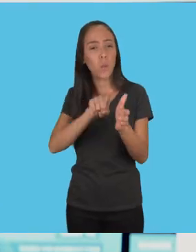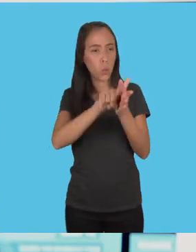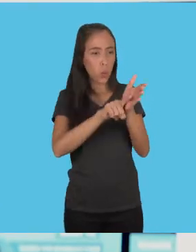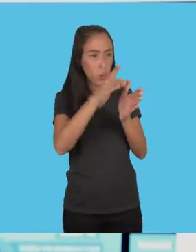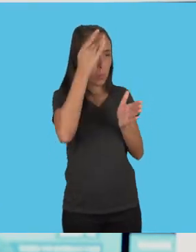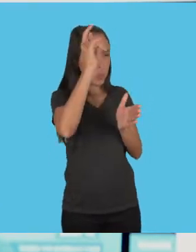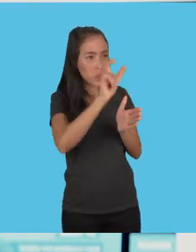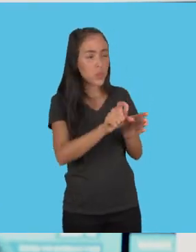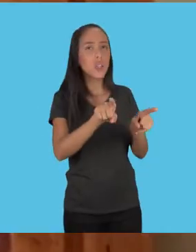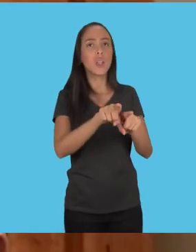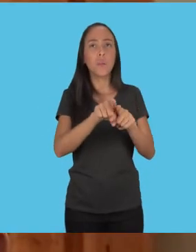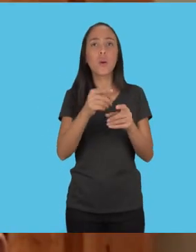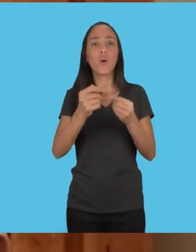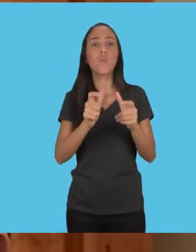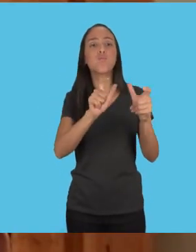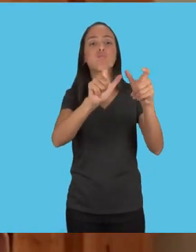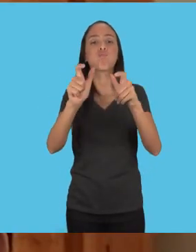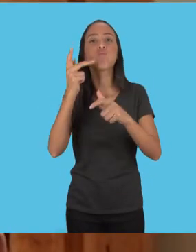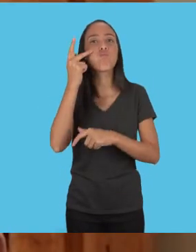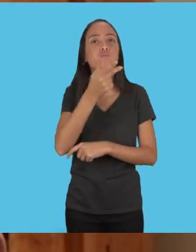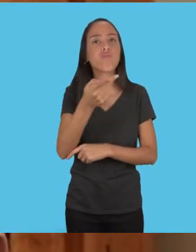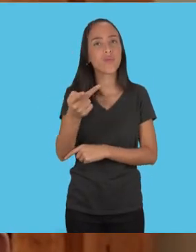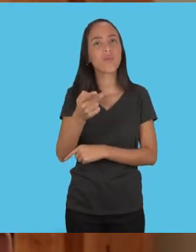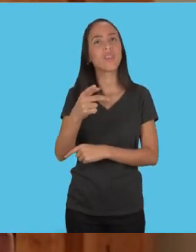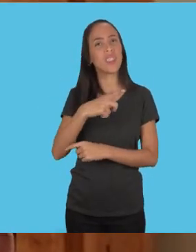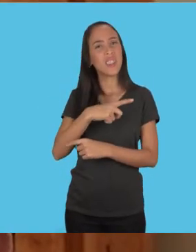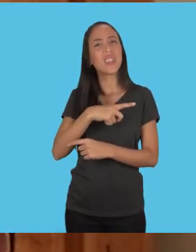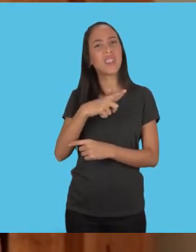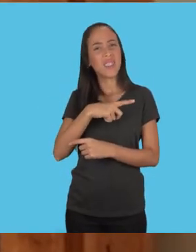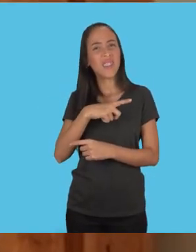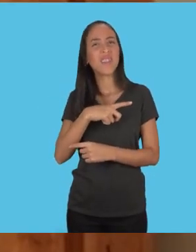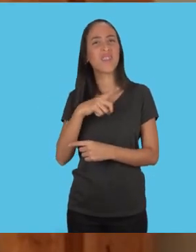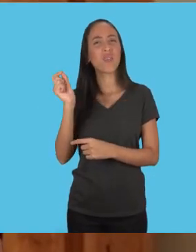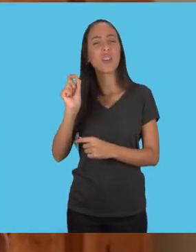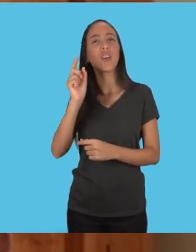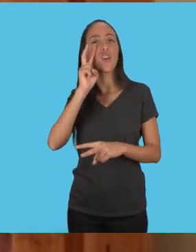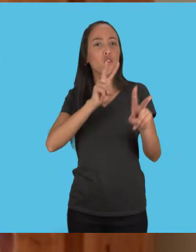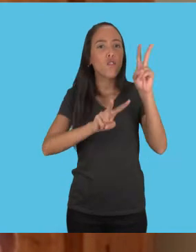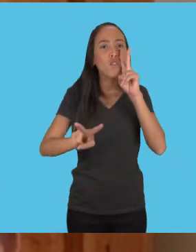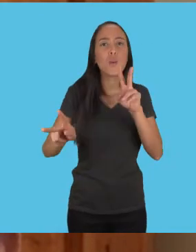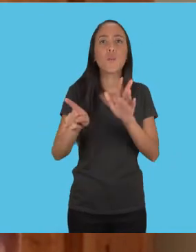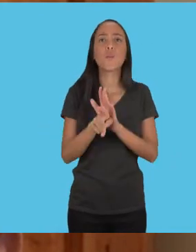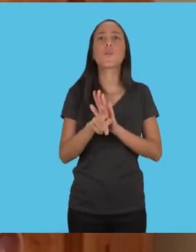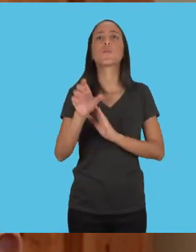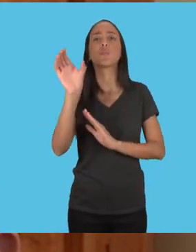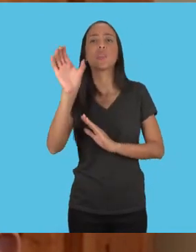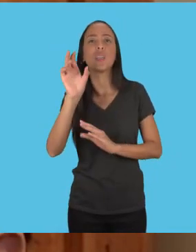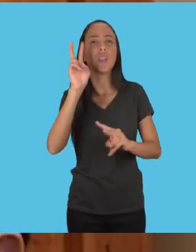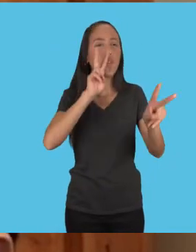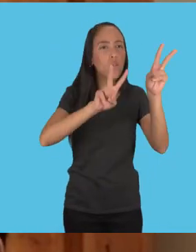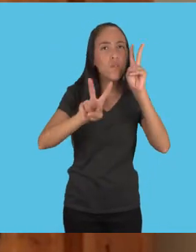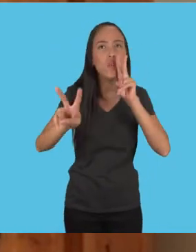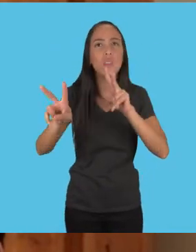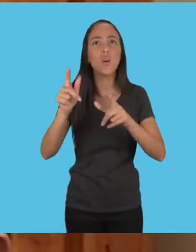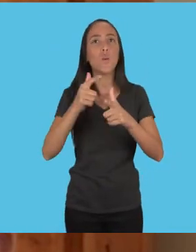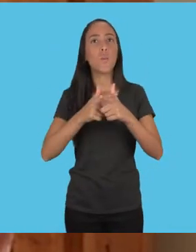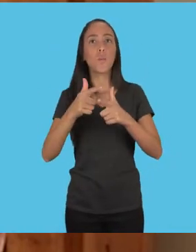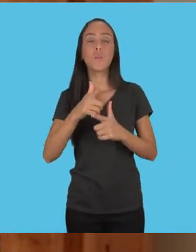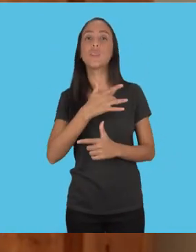de campo, de pesquisa de campo. Então esses são os grandes legados, sabe? A visão de ciência, a visão dos problemas de saúde, o bom